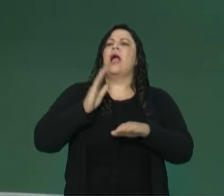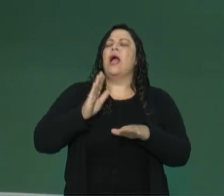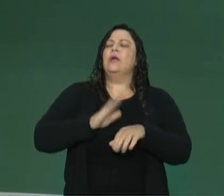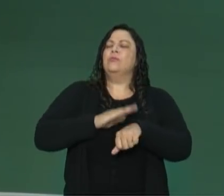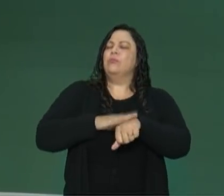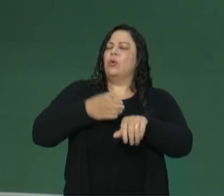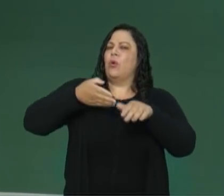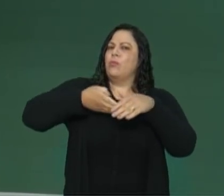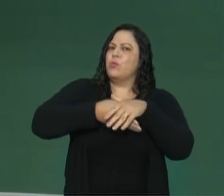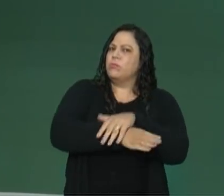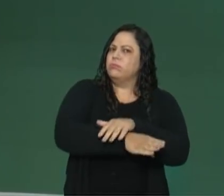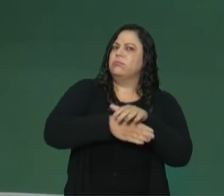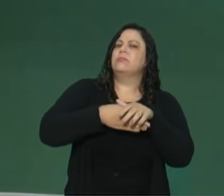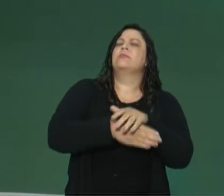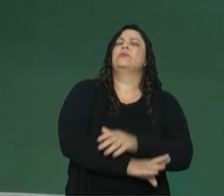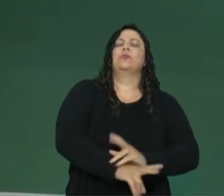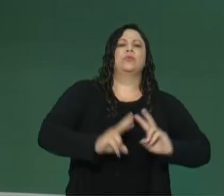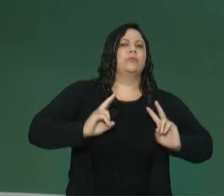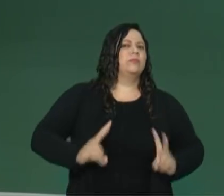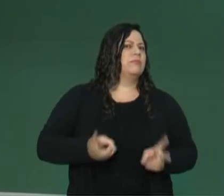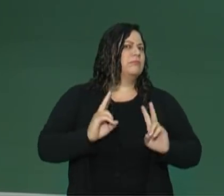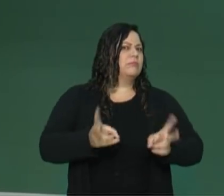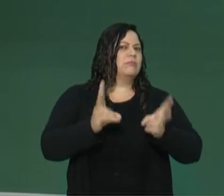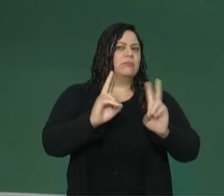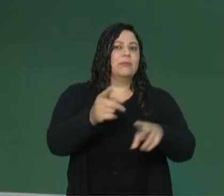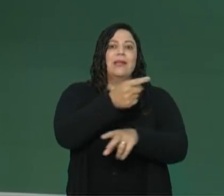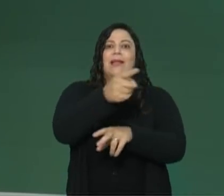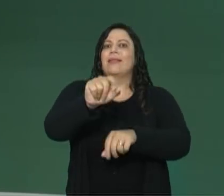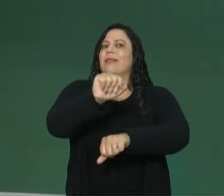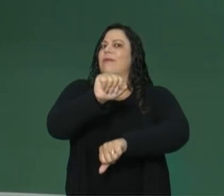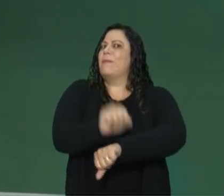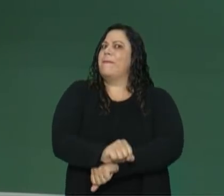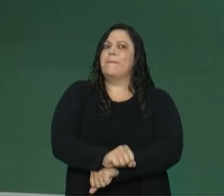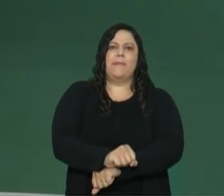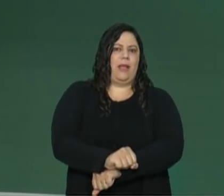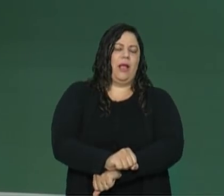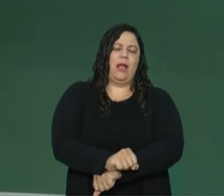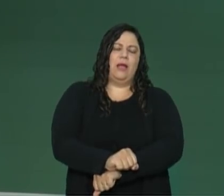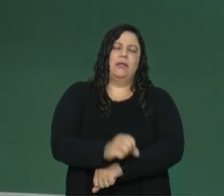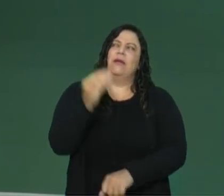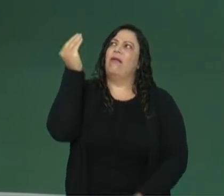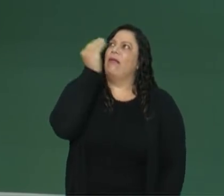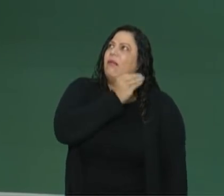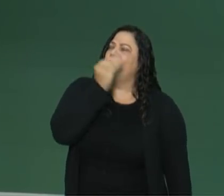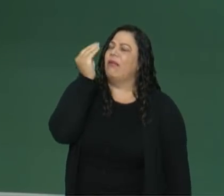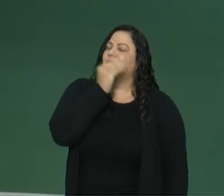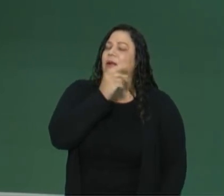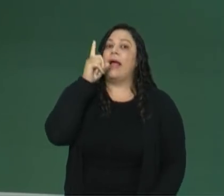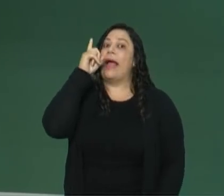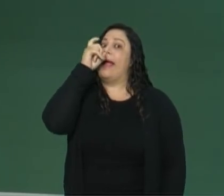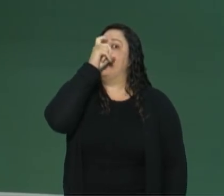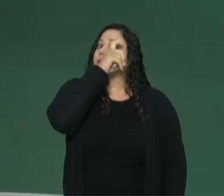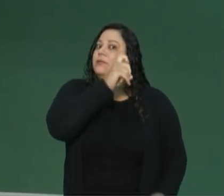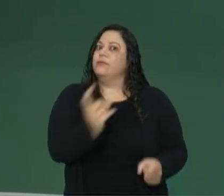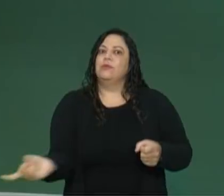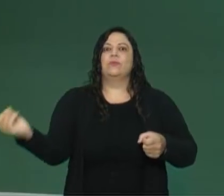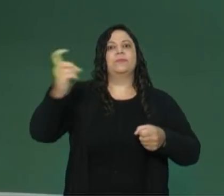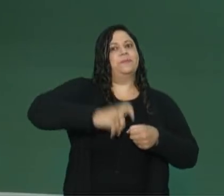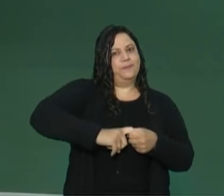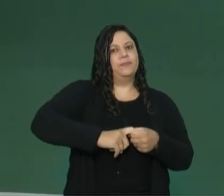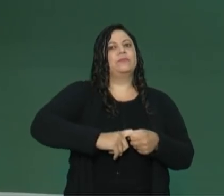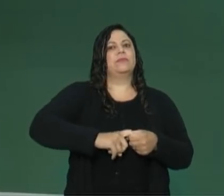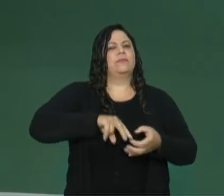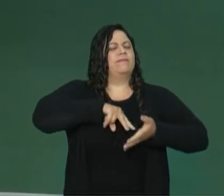um hábito, a gente precisa mantê-lo. Se você parar e dar uma amolecida, fica difícil voltar. Então, se mantenha aí